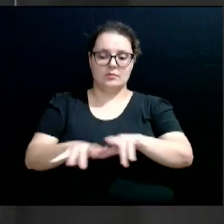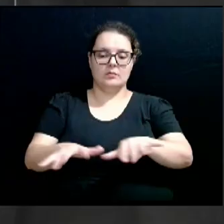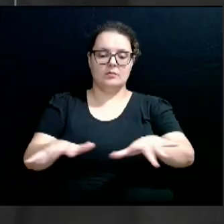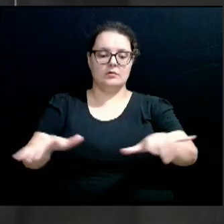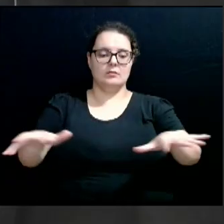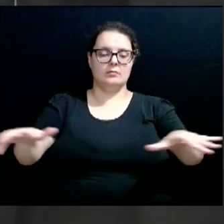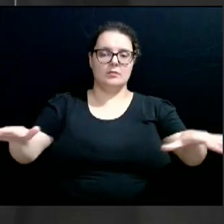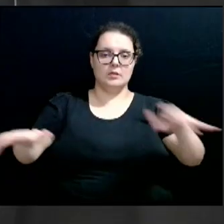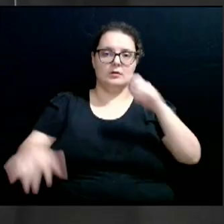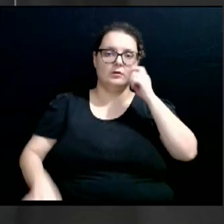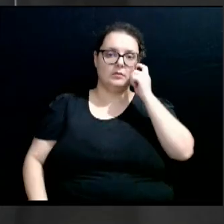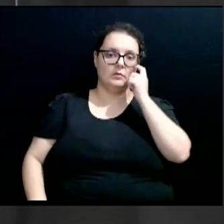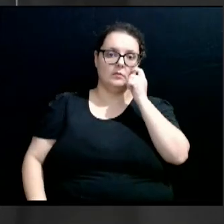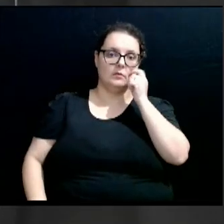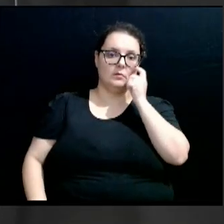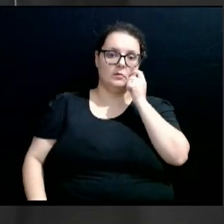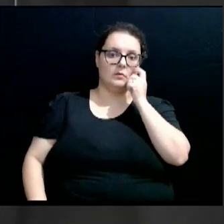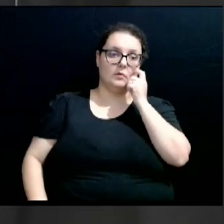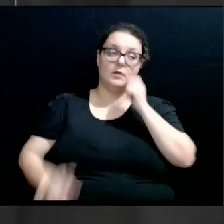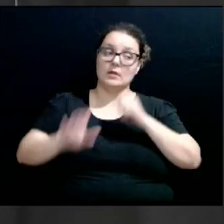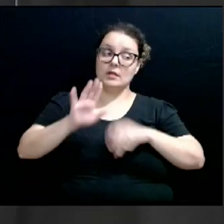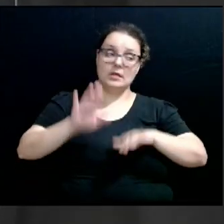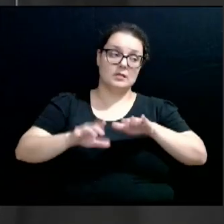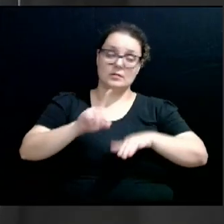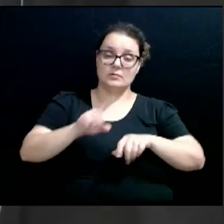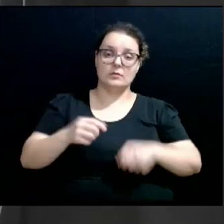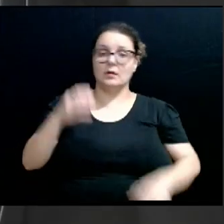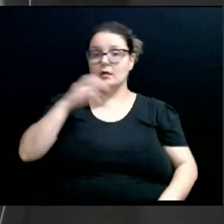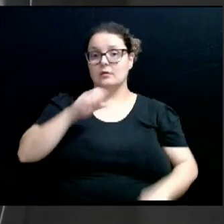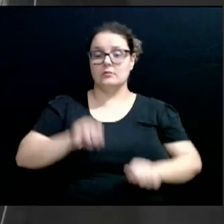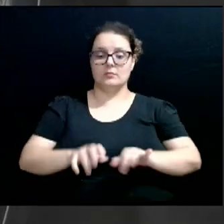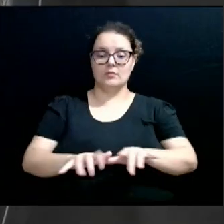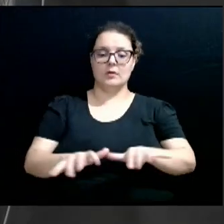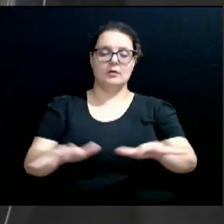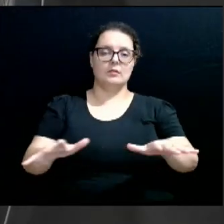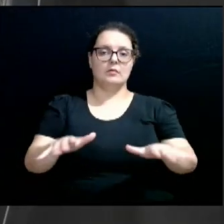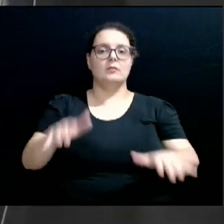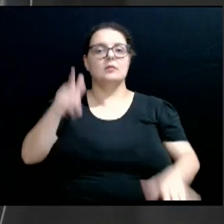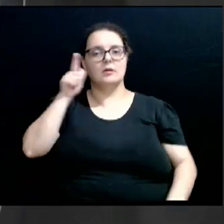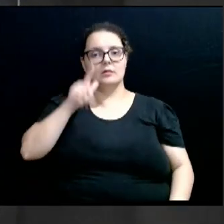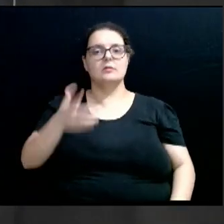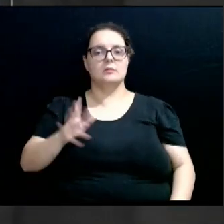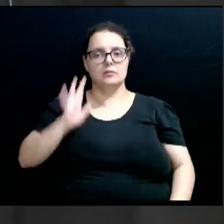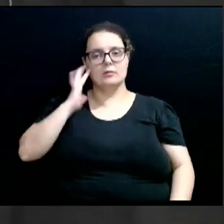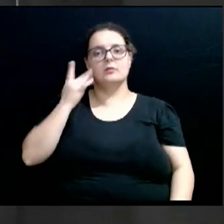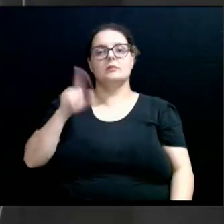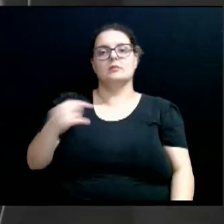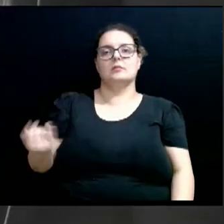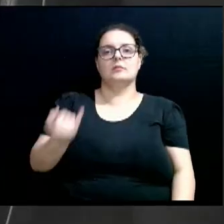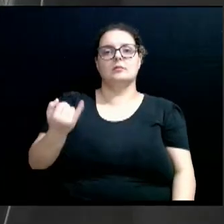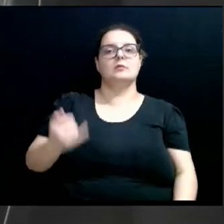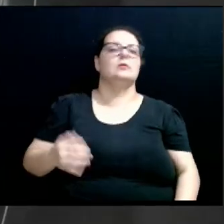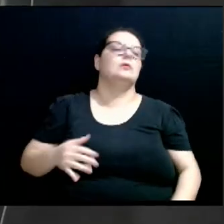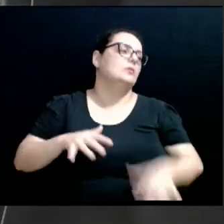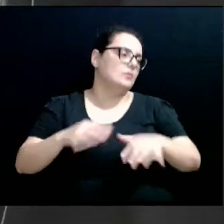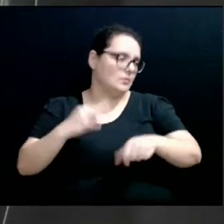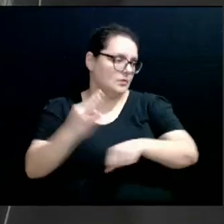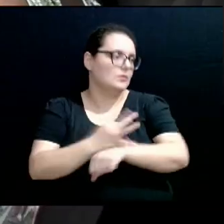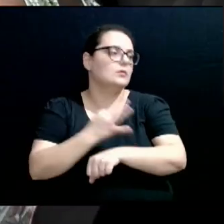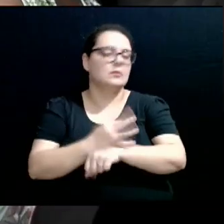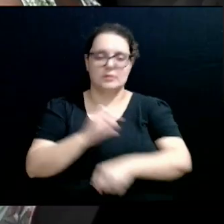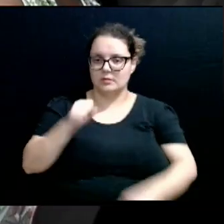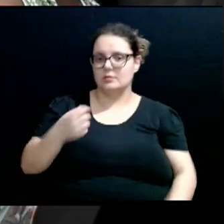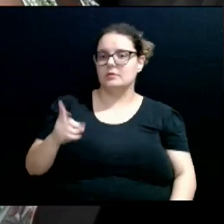às vezes, não é rápido, né? Mas você vai se esparramando e você vai chegando. Acho que isso é importante. Movimento de resistência. É isso mesmo. Danda. Eu